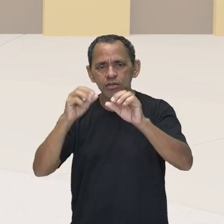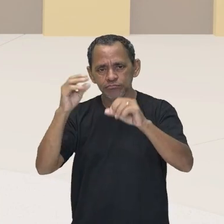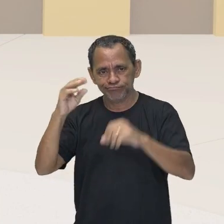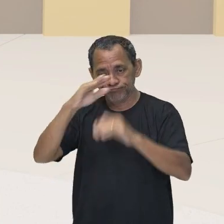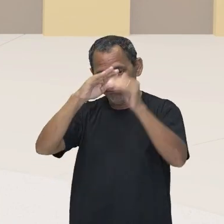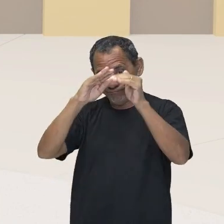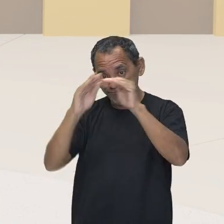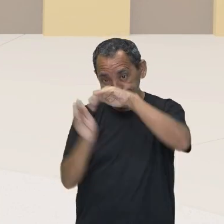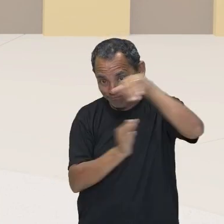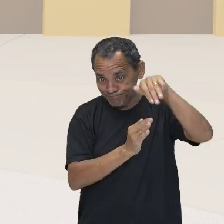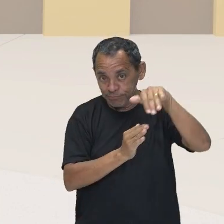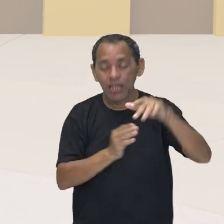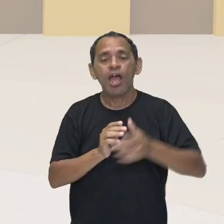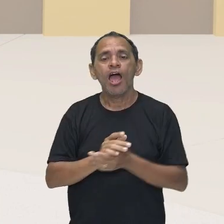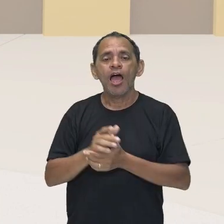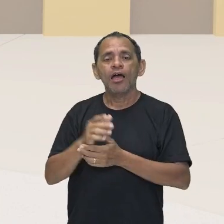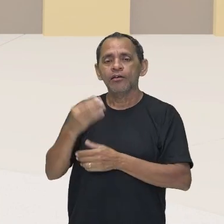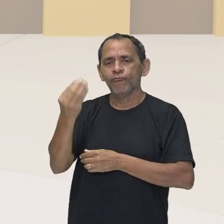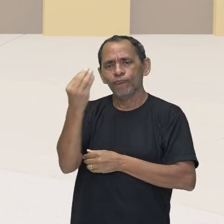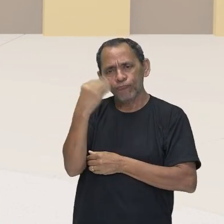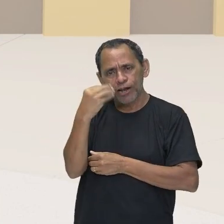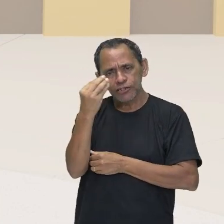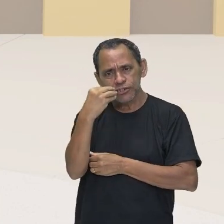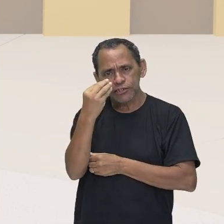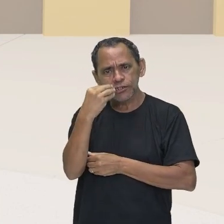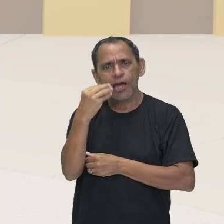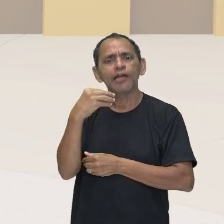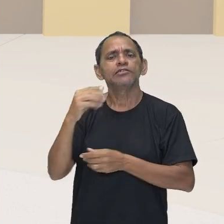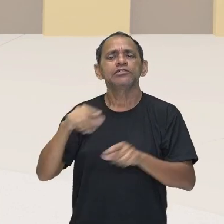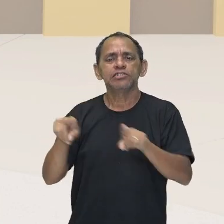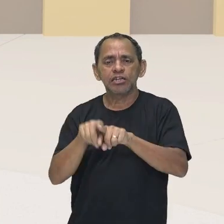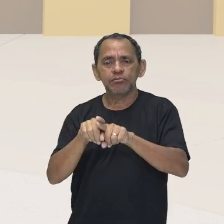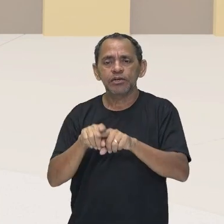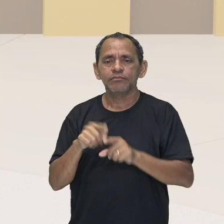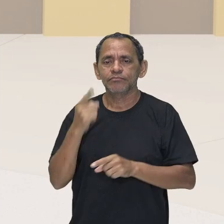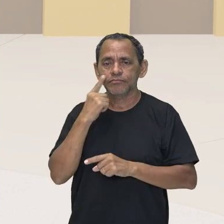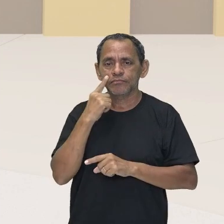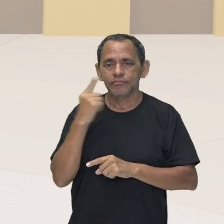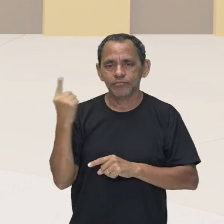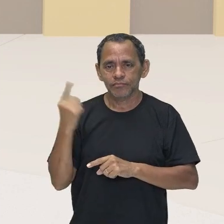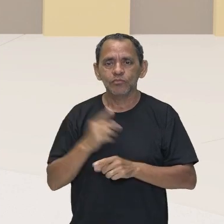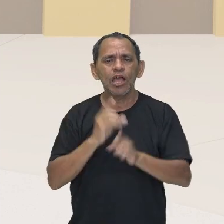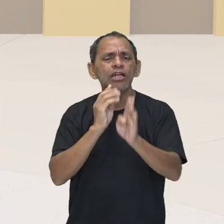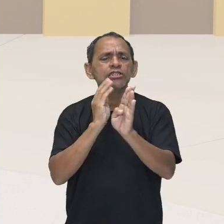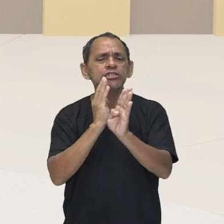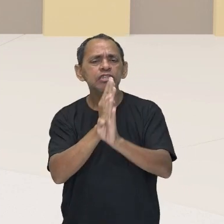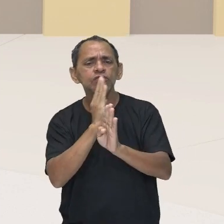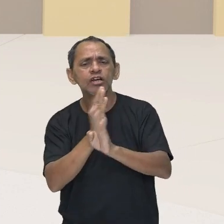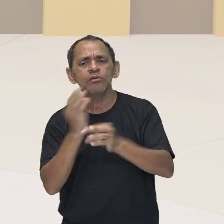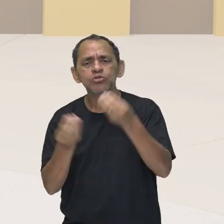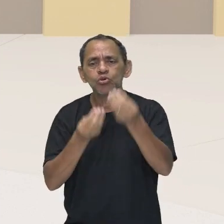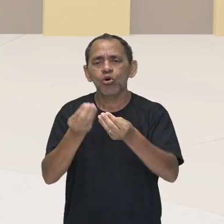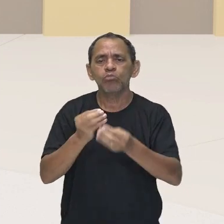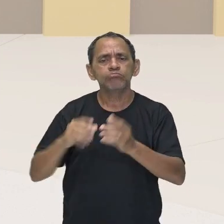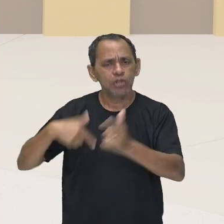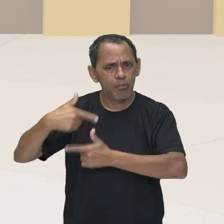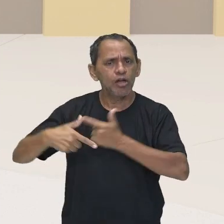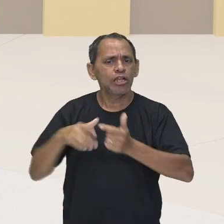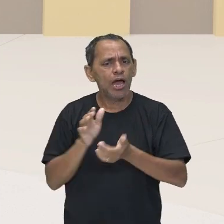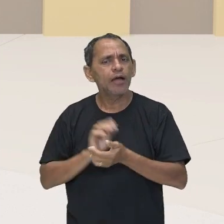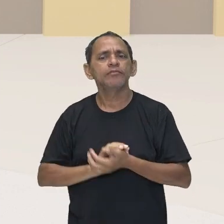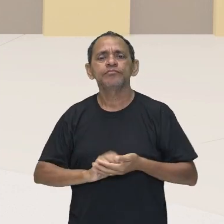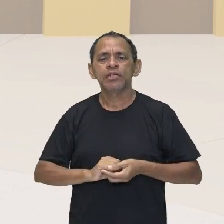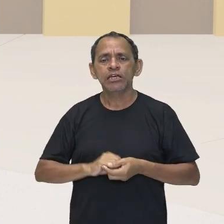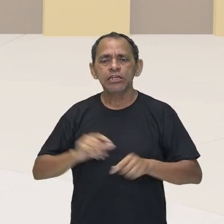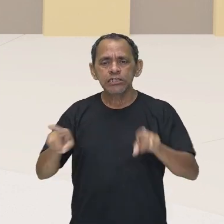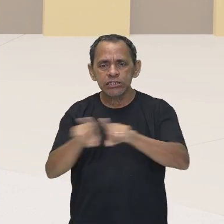E identificando essas fragilidades, como nós podemos ver aqui, vocês podem trabalhar, buscar e melhorar. A